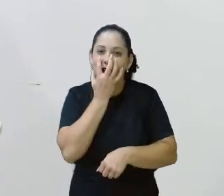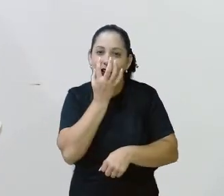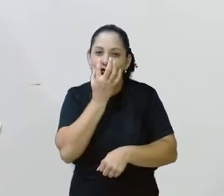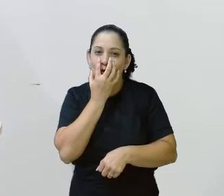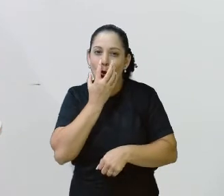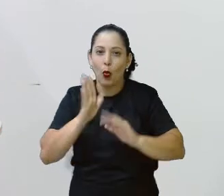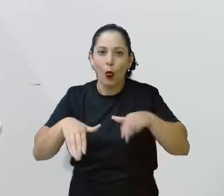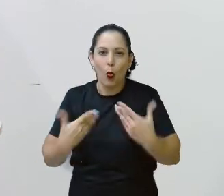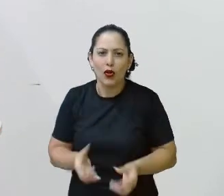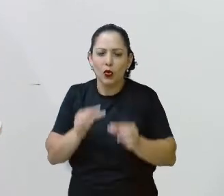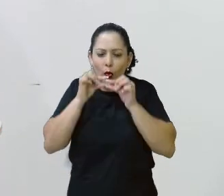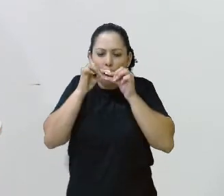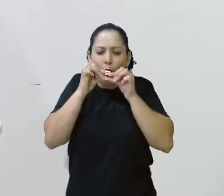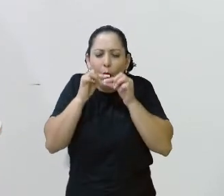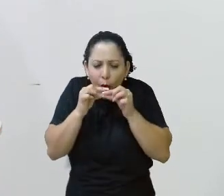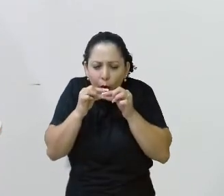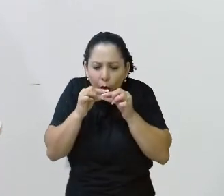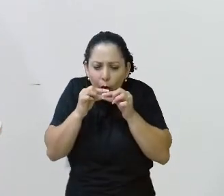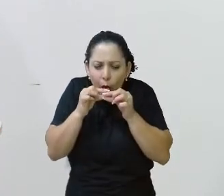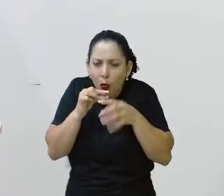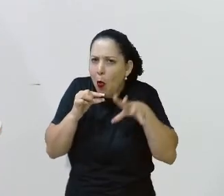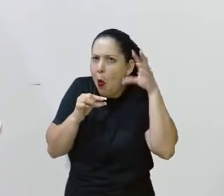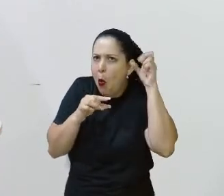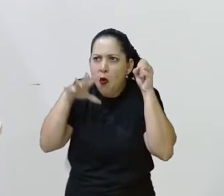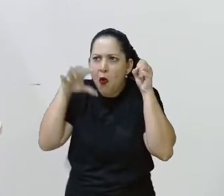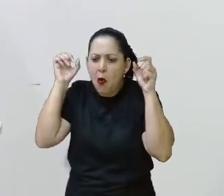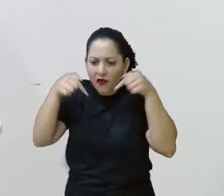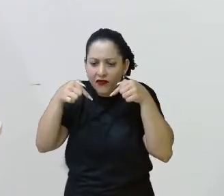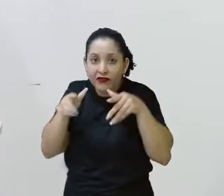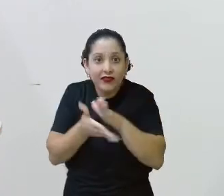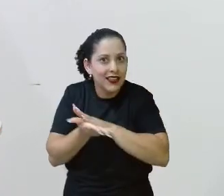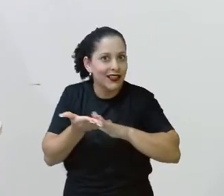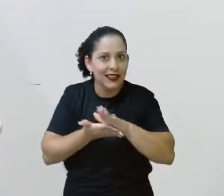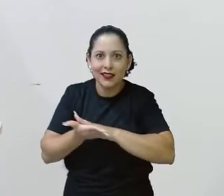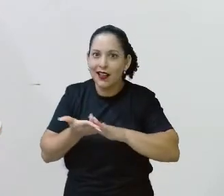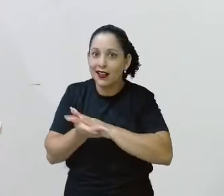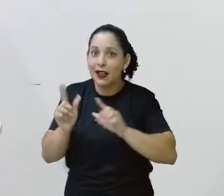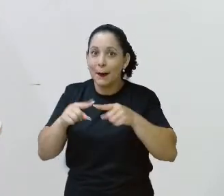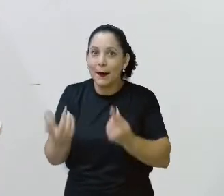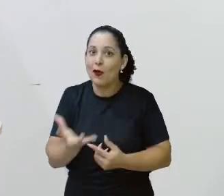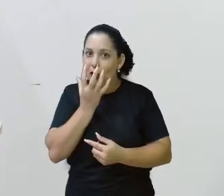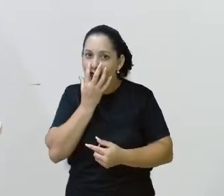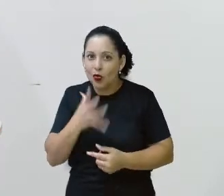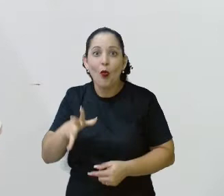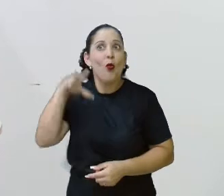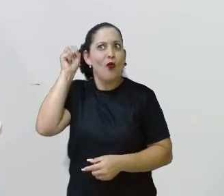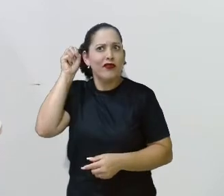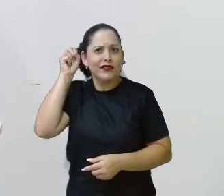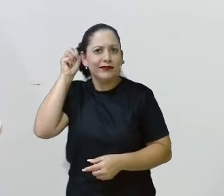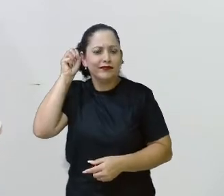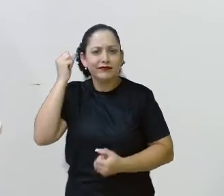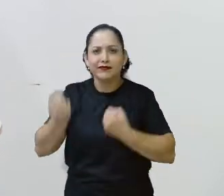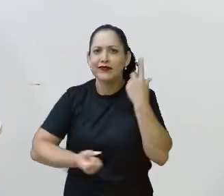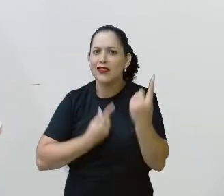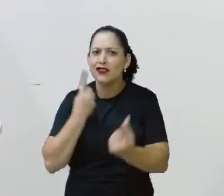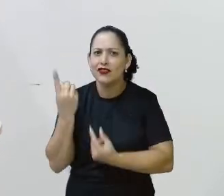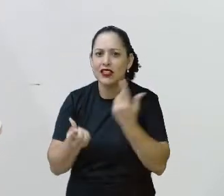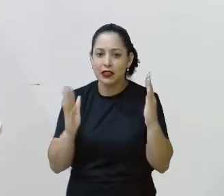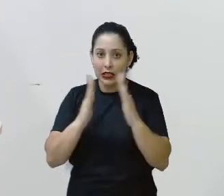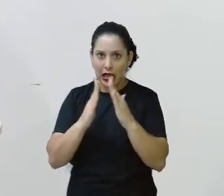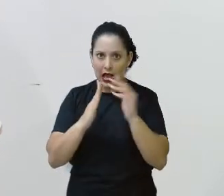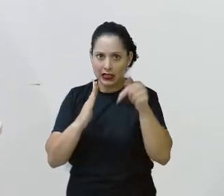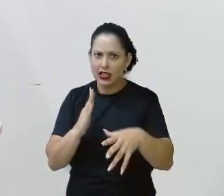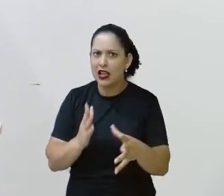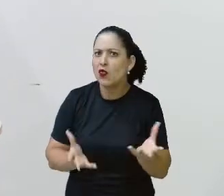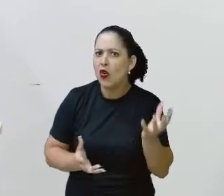não consegue ouvir. Então, às vezes em casa, professora Vilma, os cachorros começam a latir